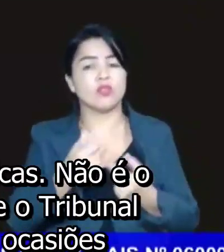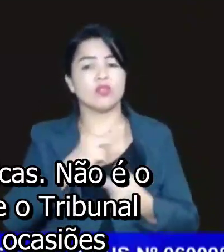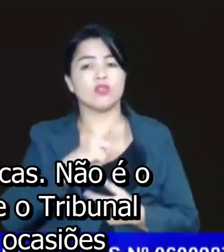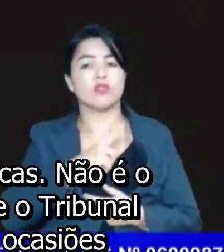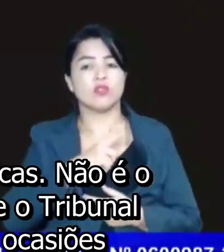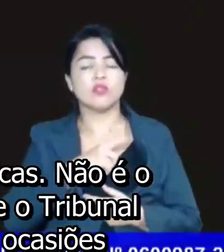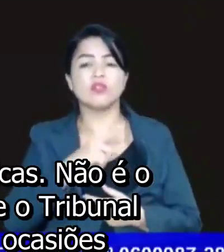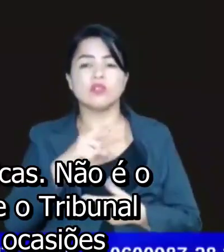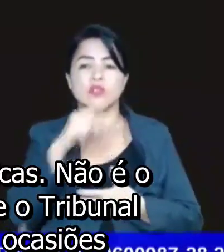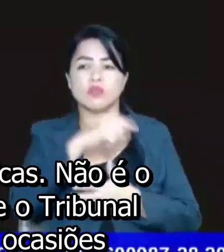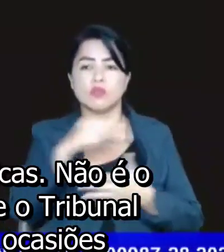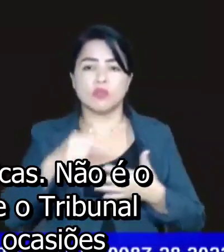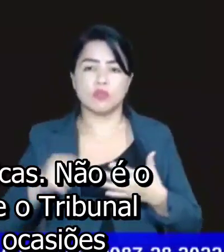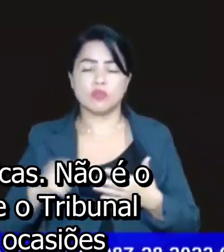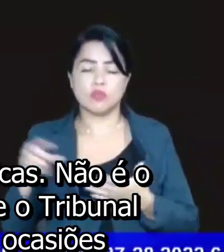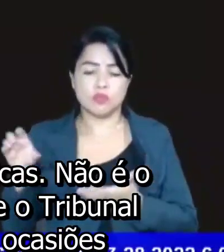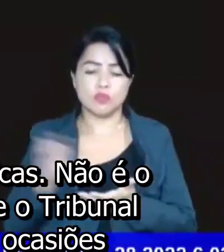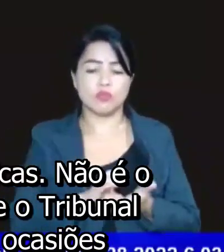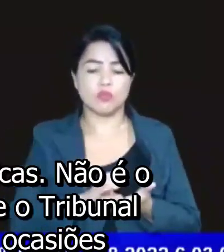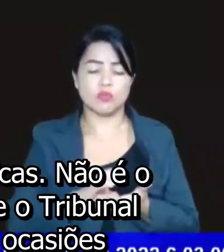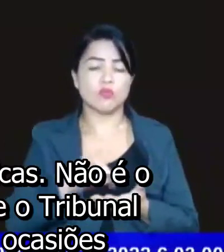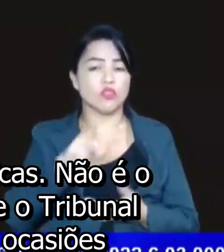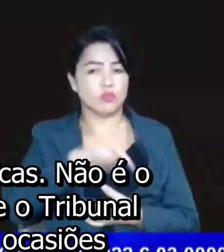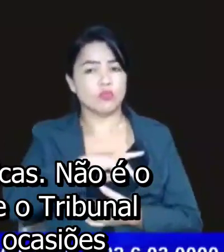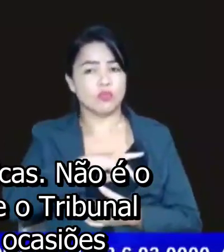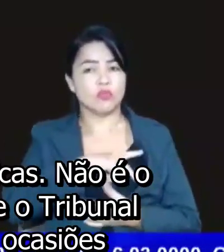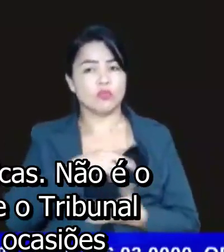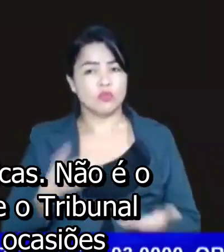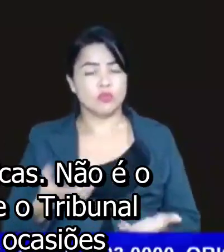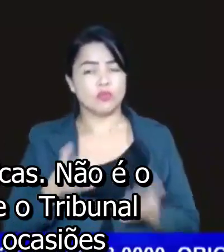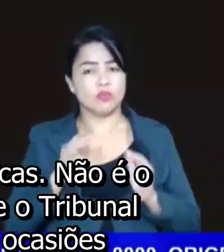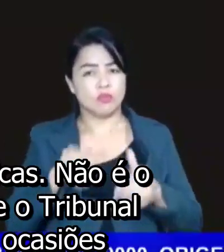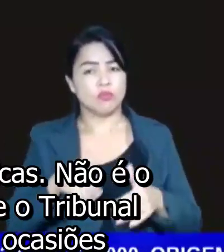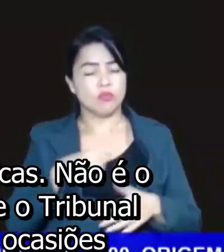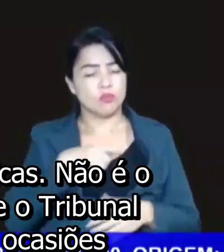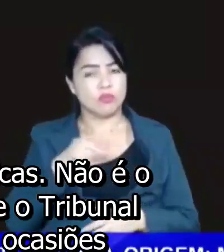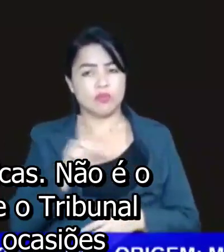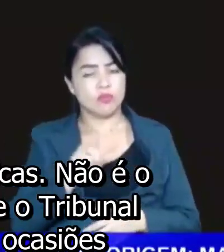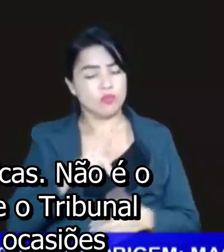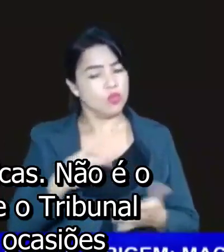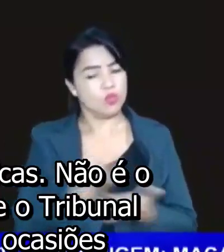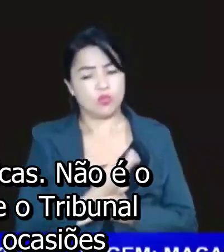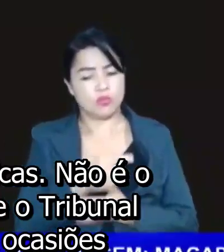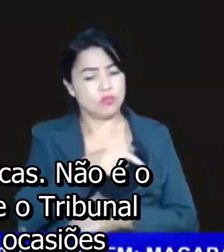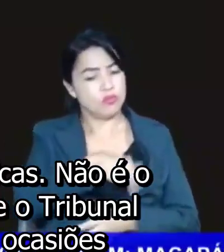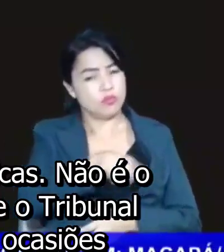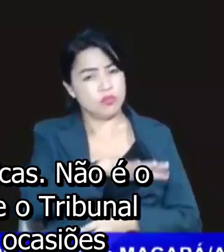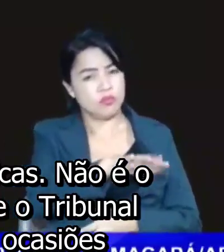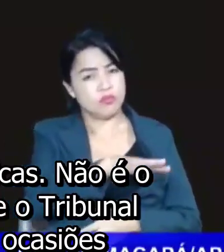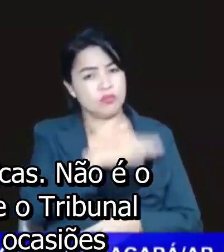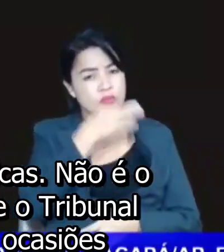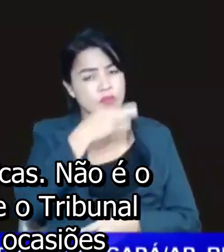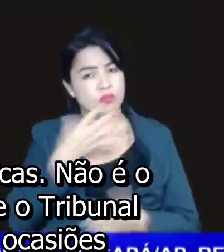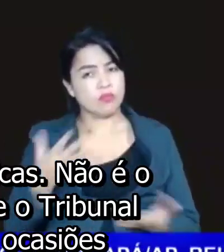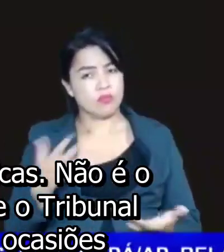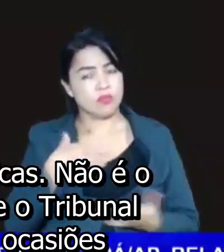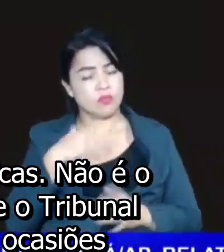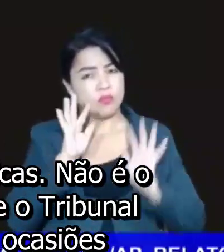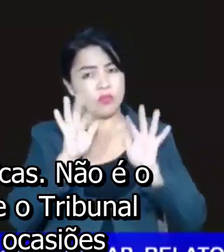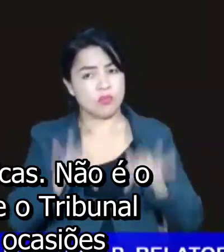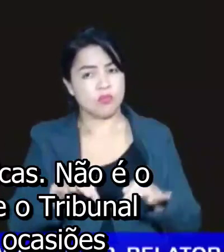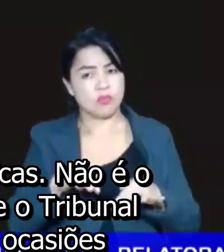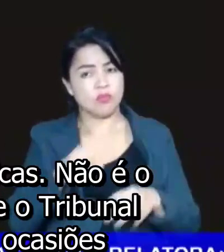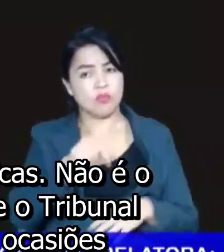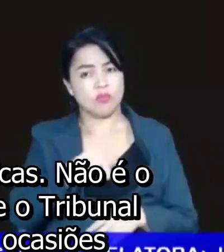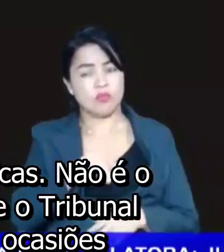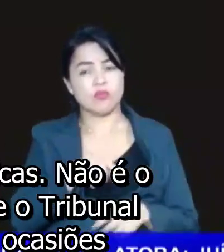que se refere ao gasto, ao emprego de verbas públicas. Não é o que acontece no presente caso. Encerro indicando